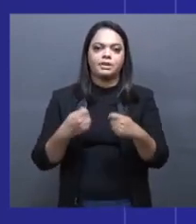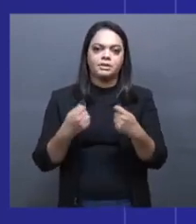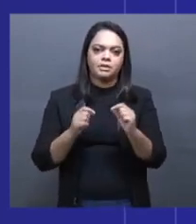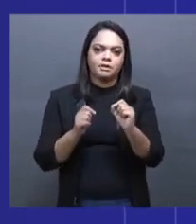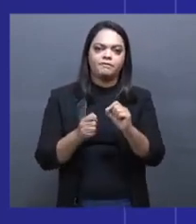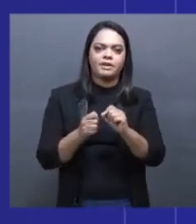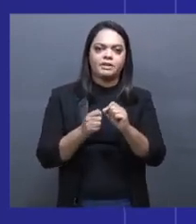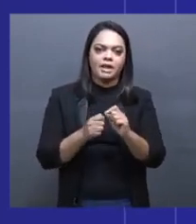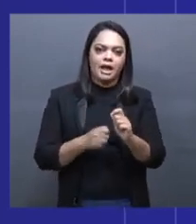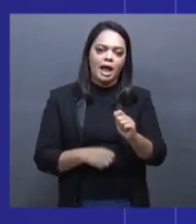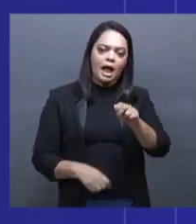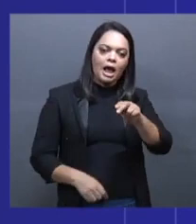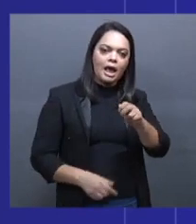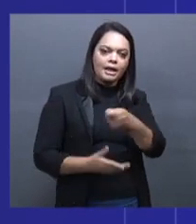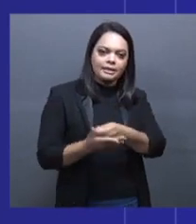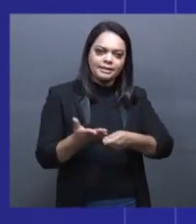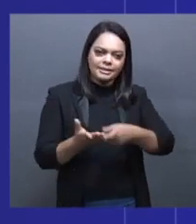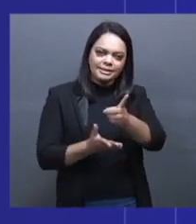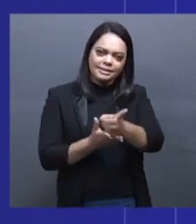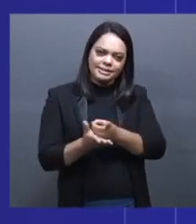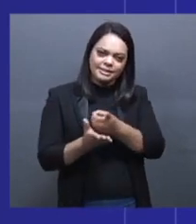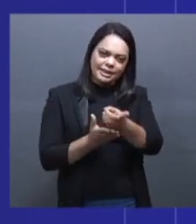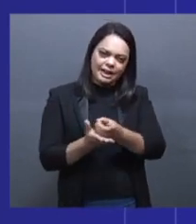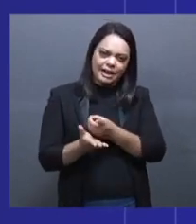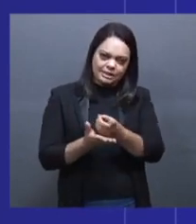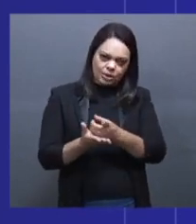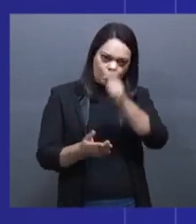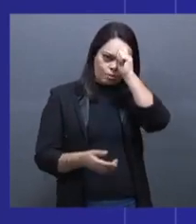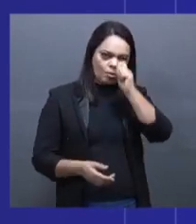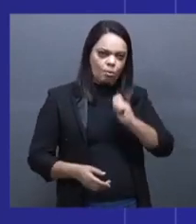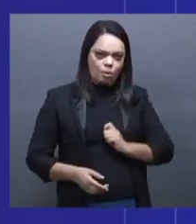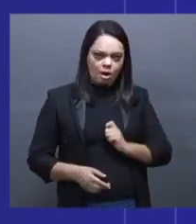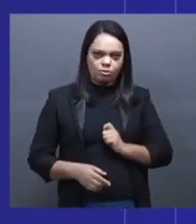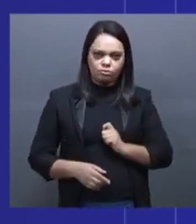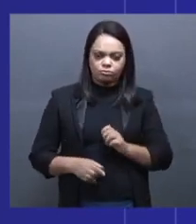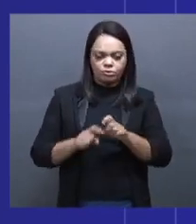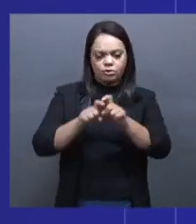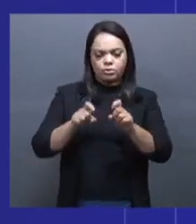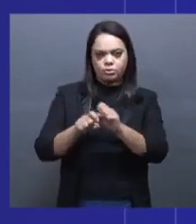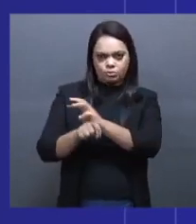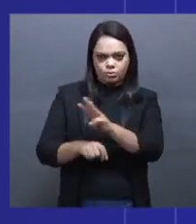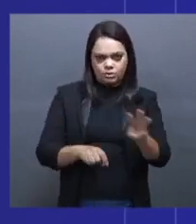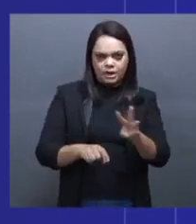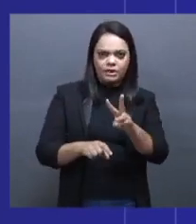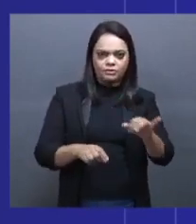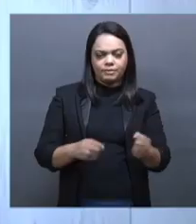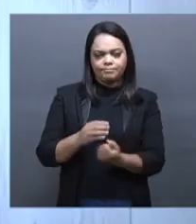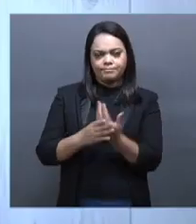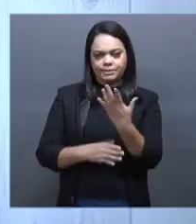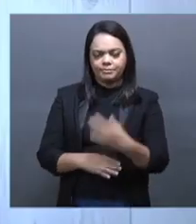precisará fazer uma autodeclaração por meio de plataforma digital que ainda está sendo criada.